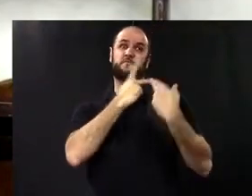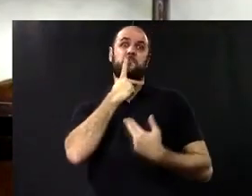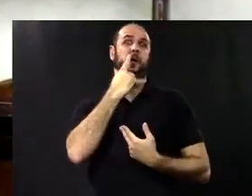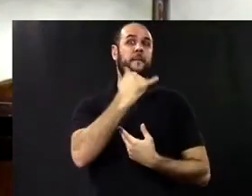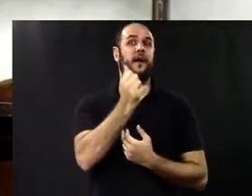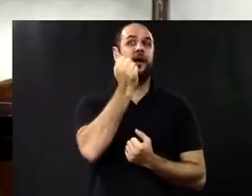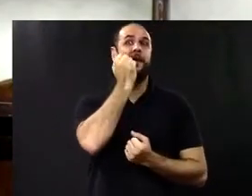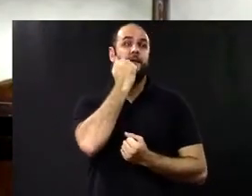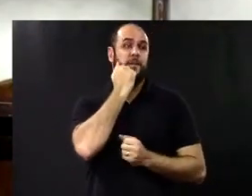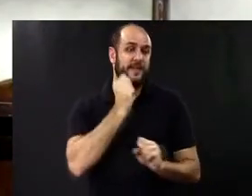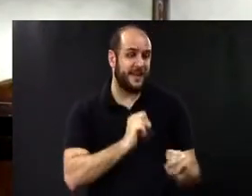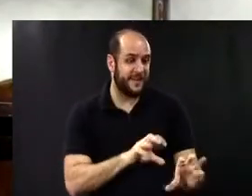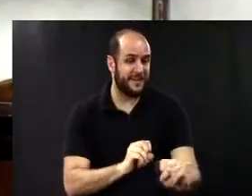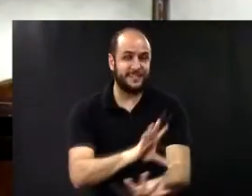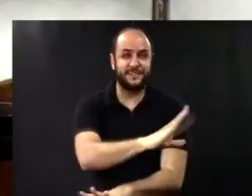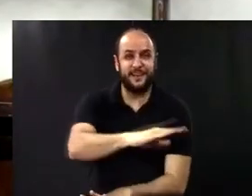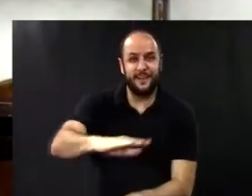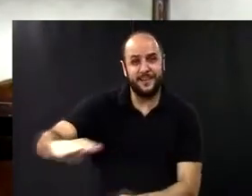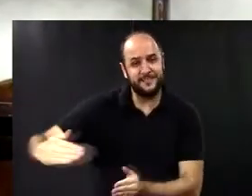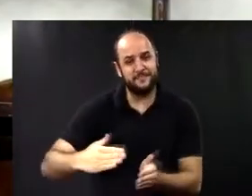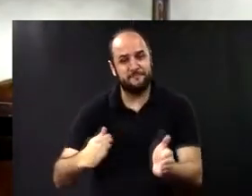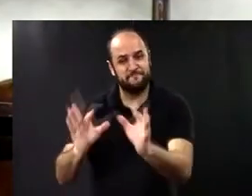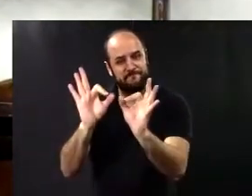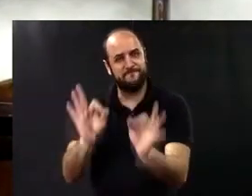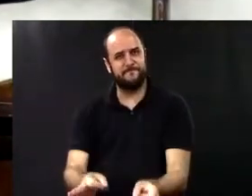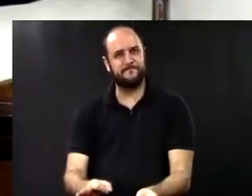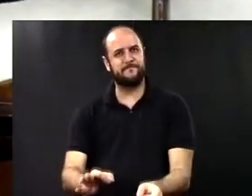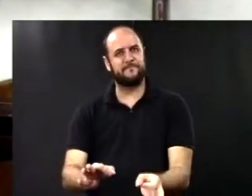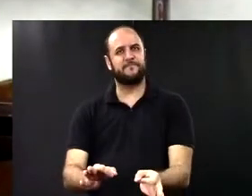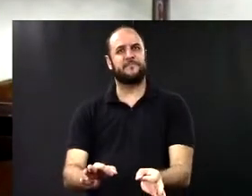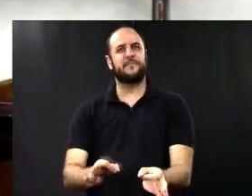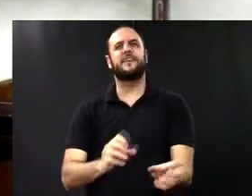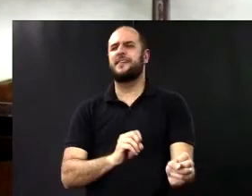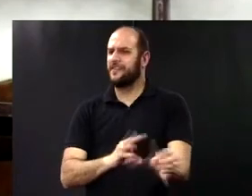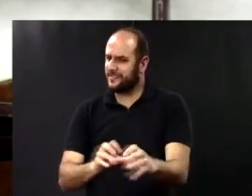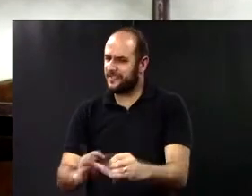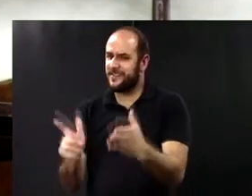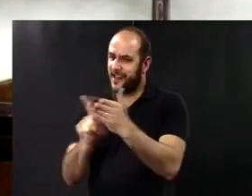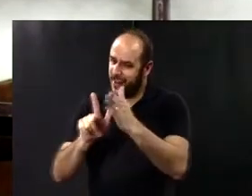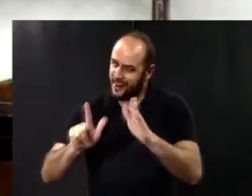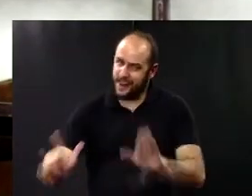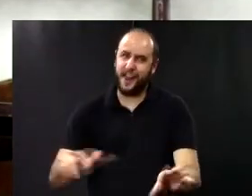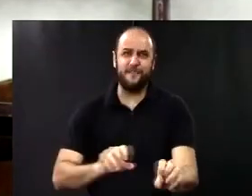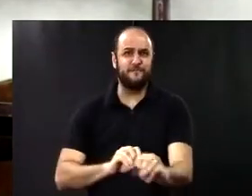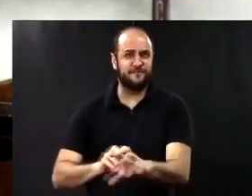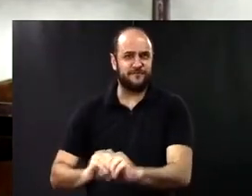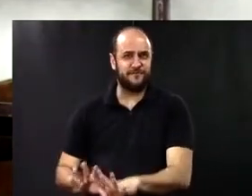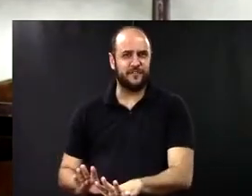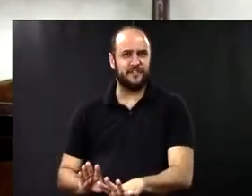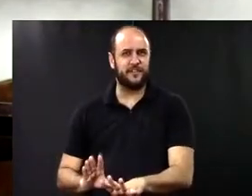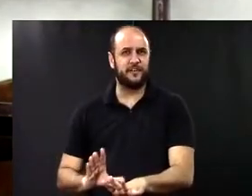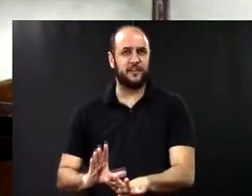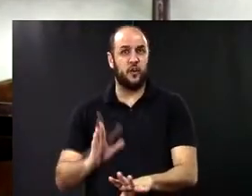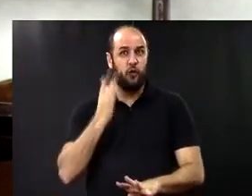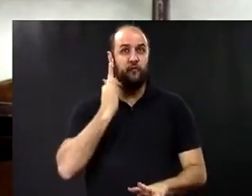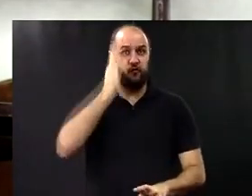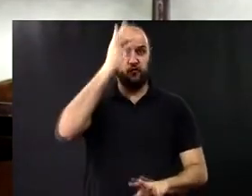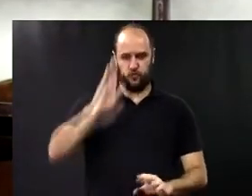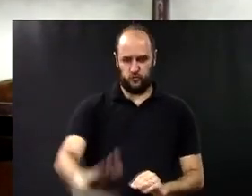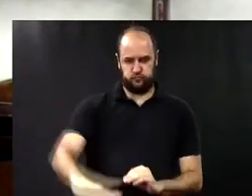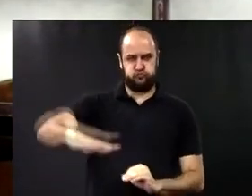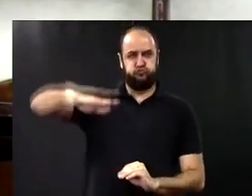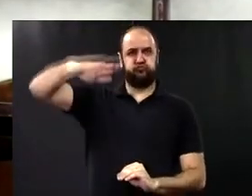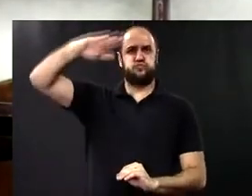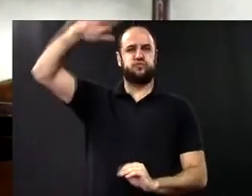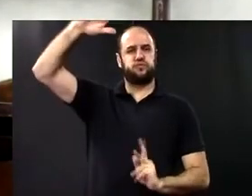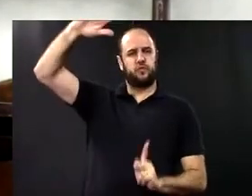ensinar aos filhos no caminho que deve andar, ensinar toda a lei, para que não desviem do